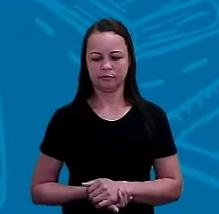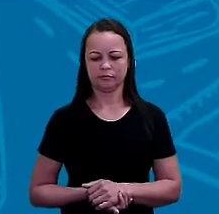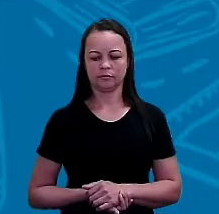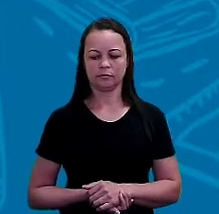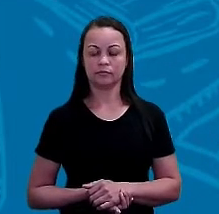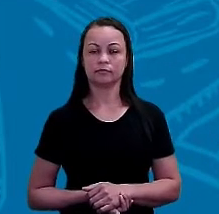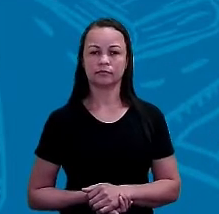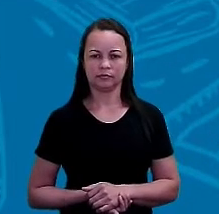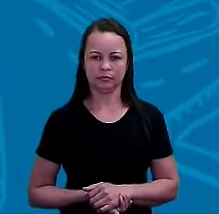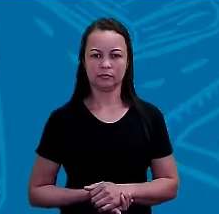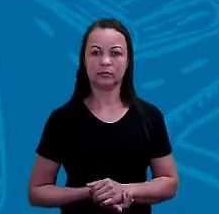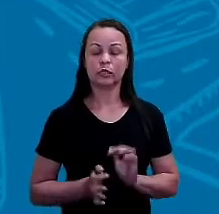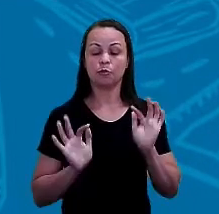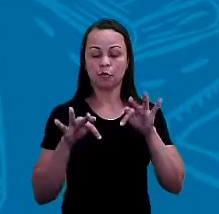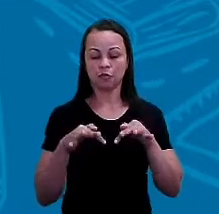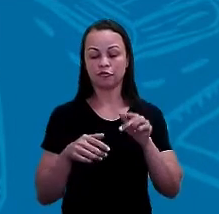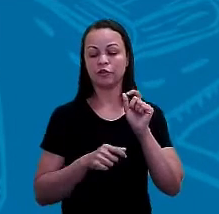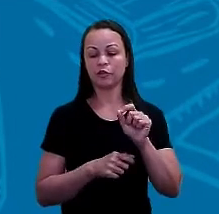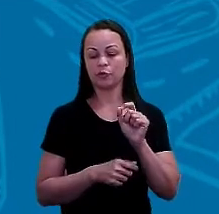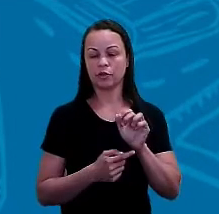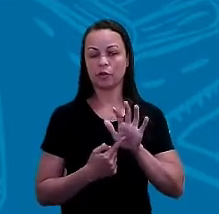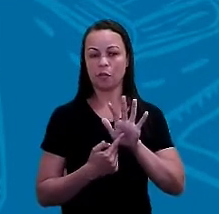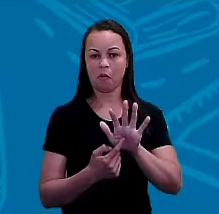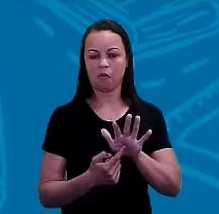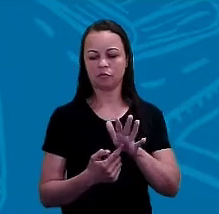E por último eu trouxe